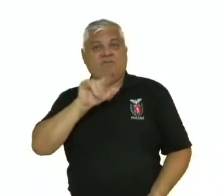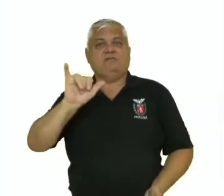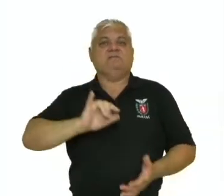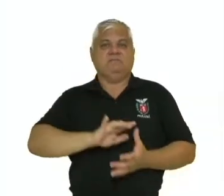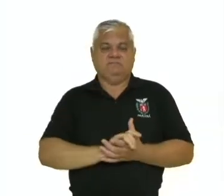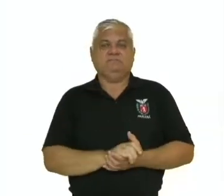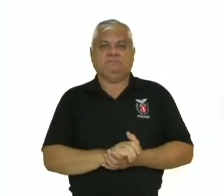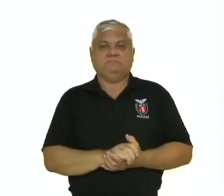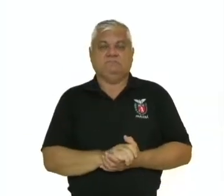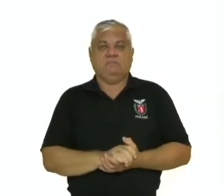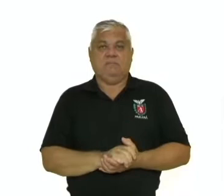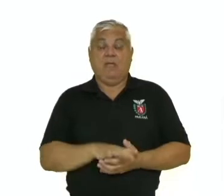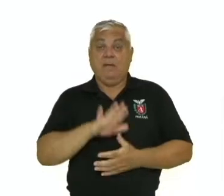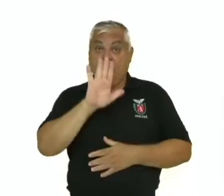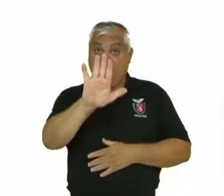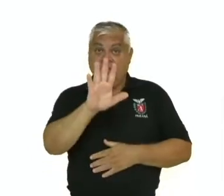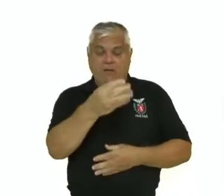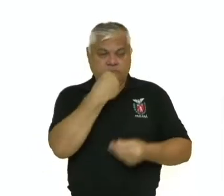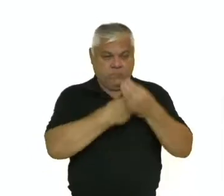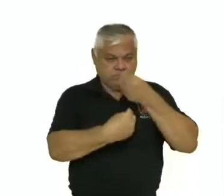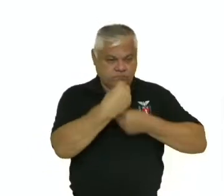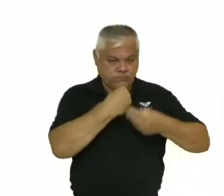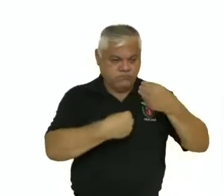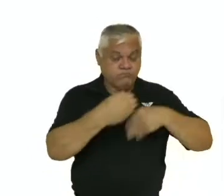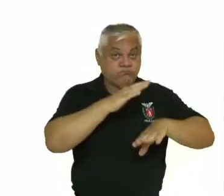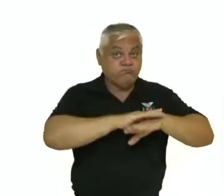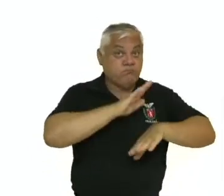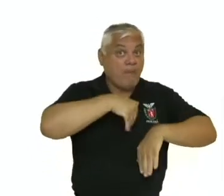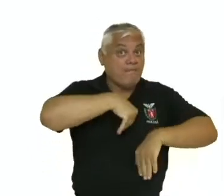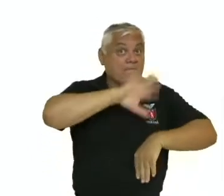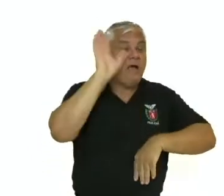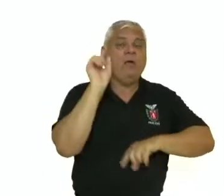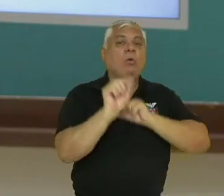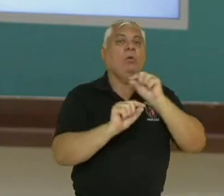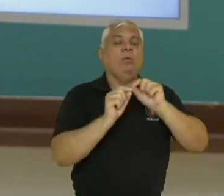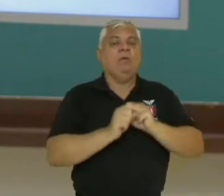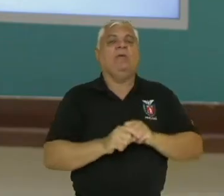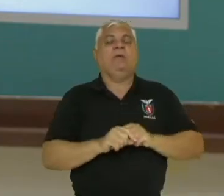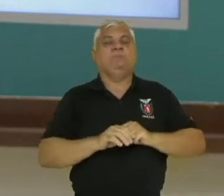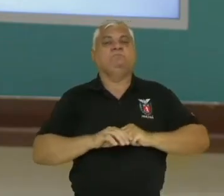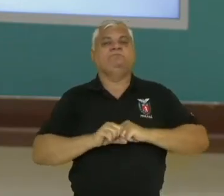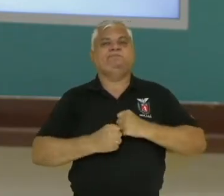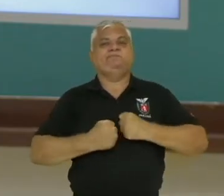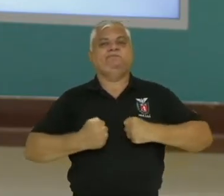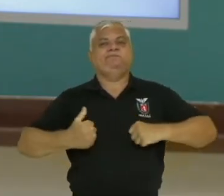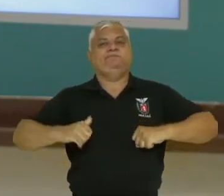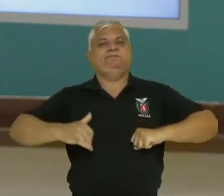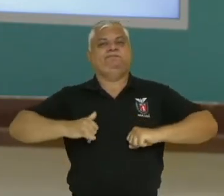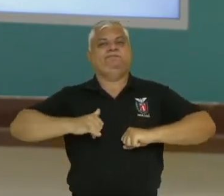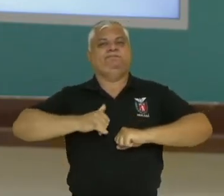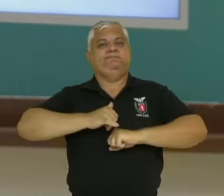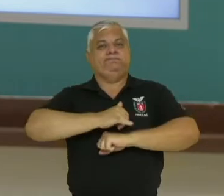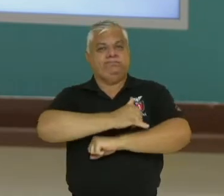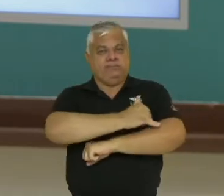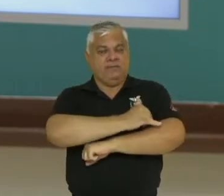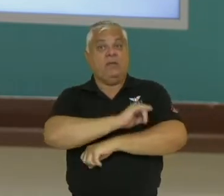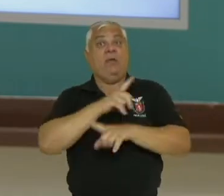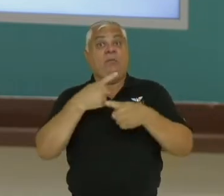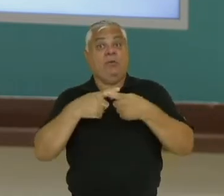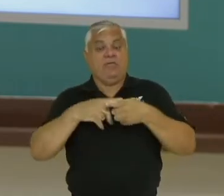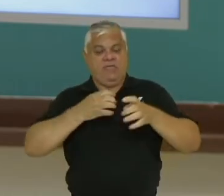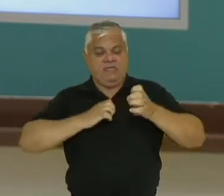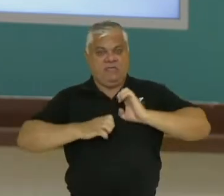O consumo excessivo de carboidratos pode levar o indivíduo a engordar, pois a energia proveniente